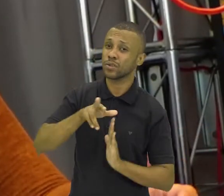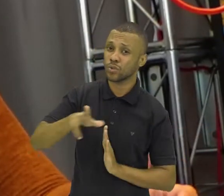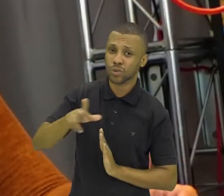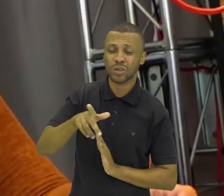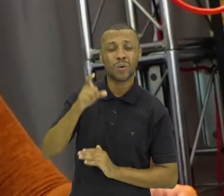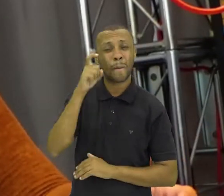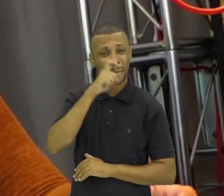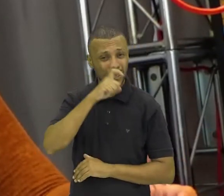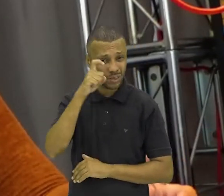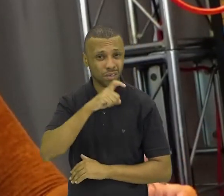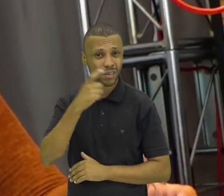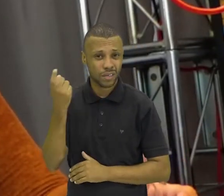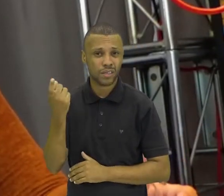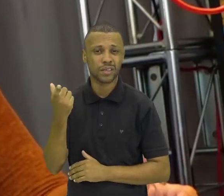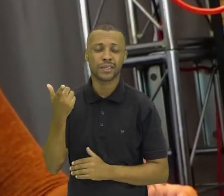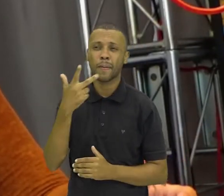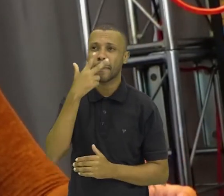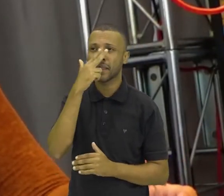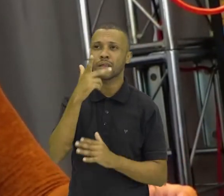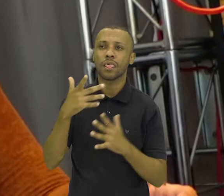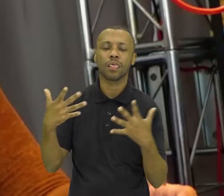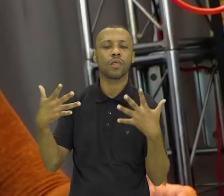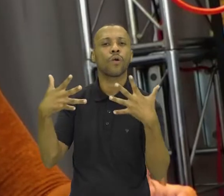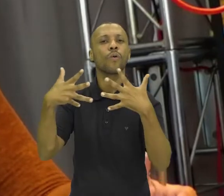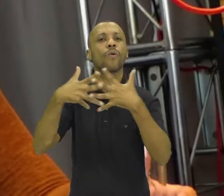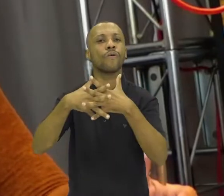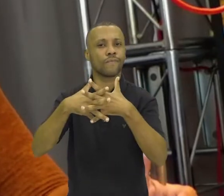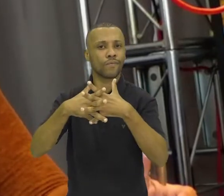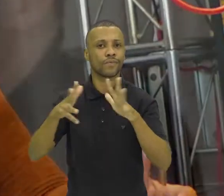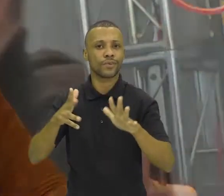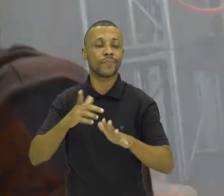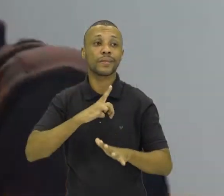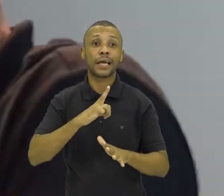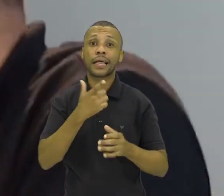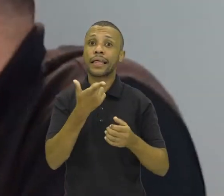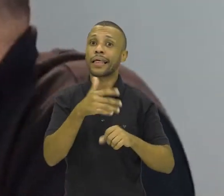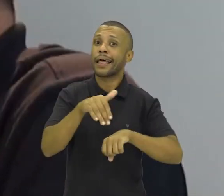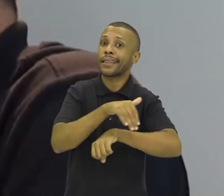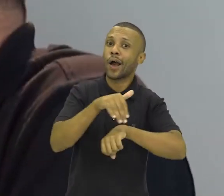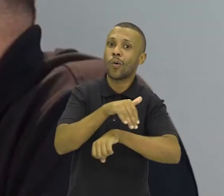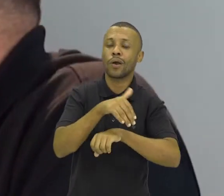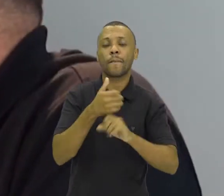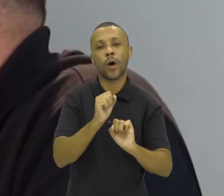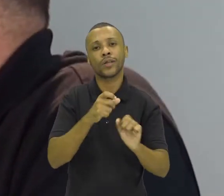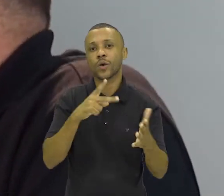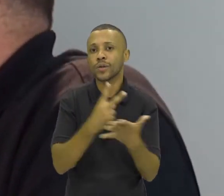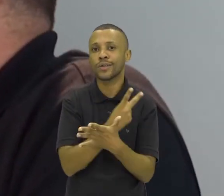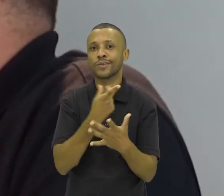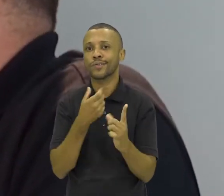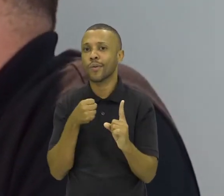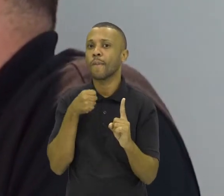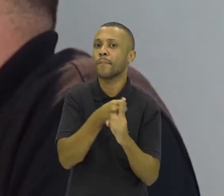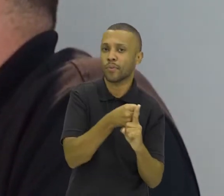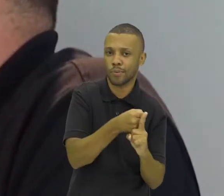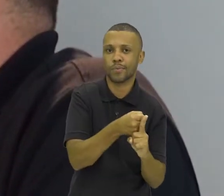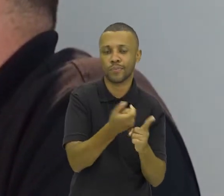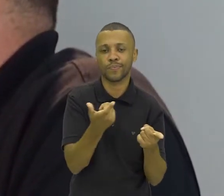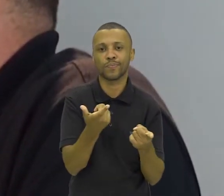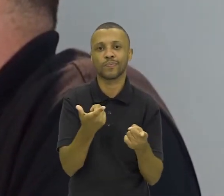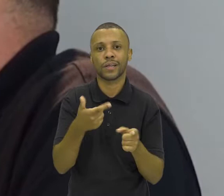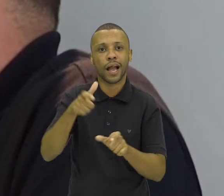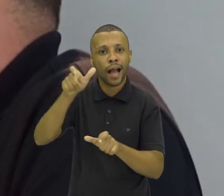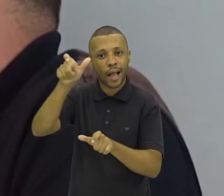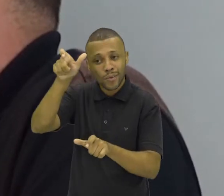quando tem um assunto sério. pô, o pessoal tá na rua ali andando, tem que ficar desviando de cadeira para não ser atropelado por alguém. As pessoas